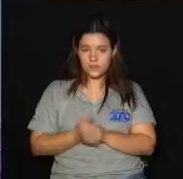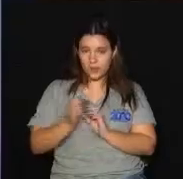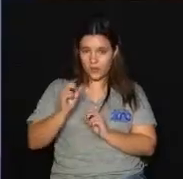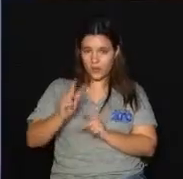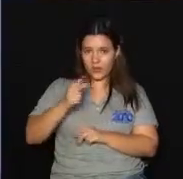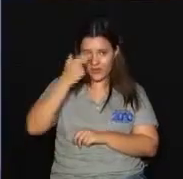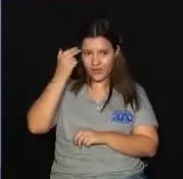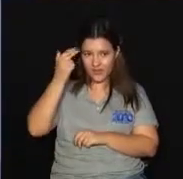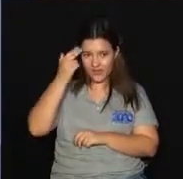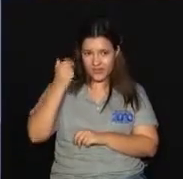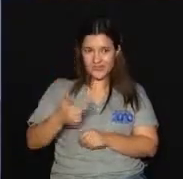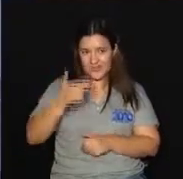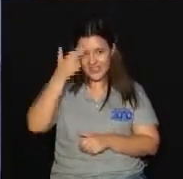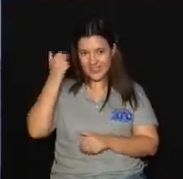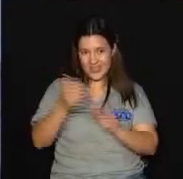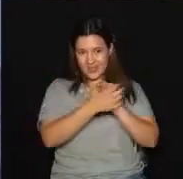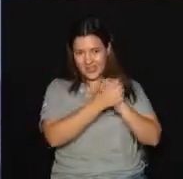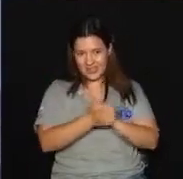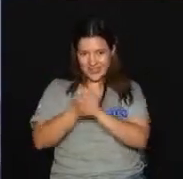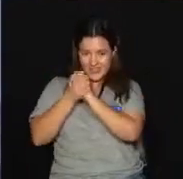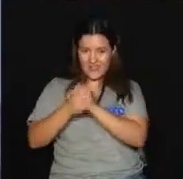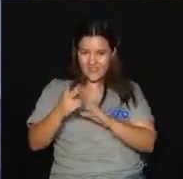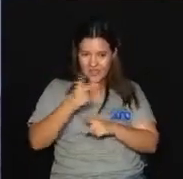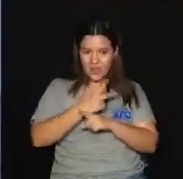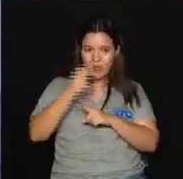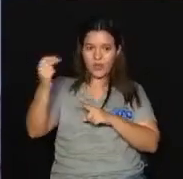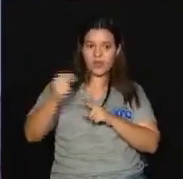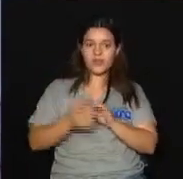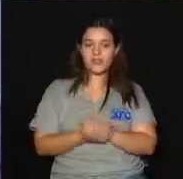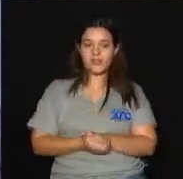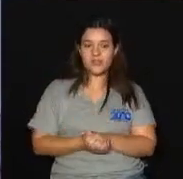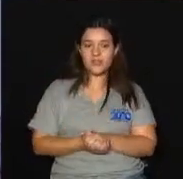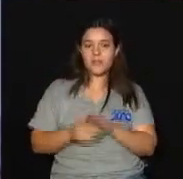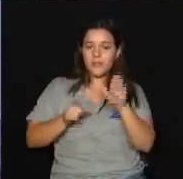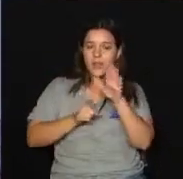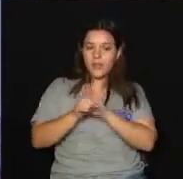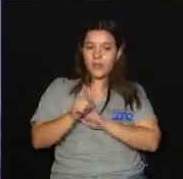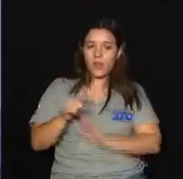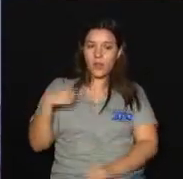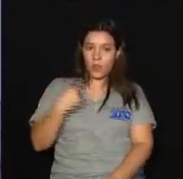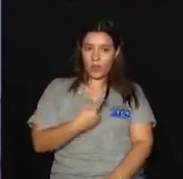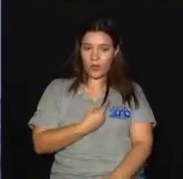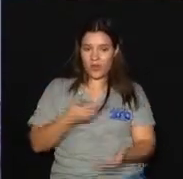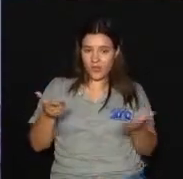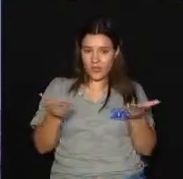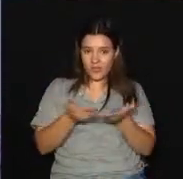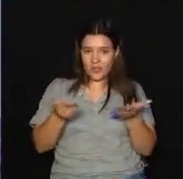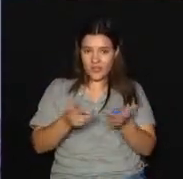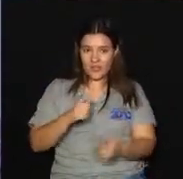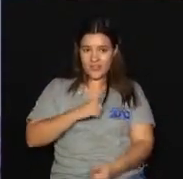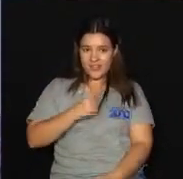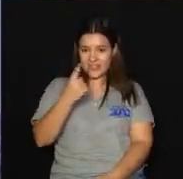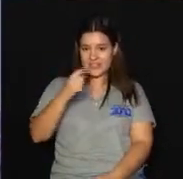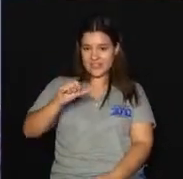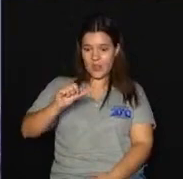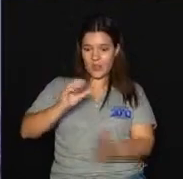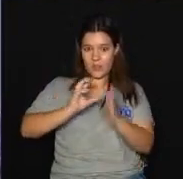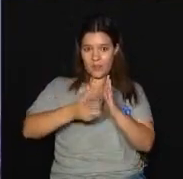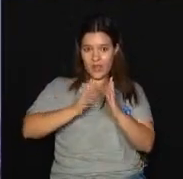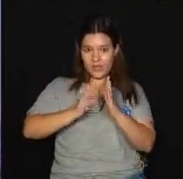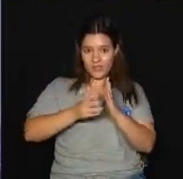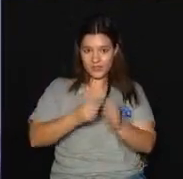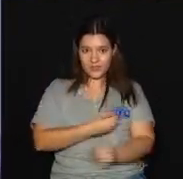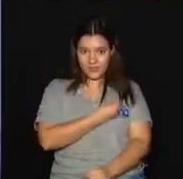Ok. Primeiro, o Gabriel parabeniza Obrigado. pela eleição e, segundo, ele diz o seguinte: nós temos agora um cenário de 19 partidos na